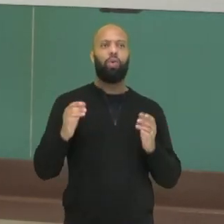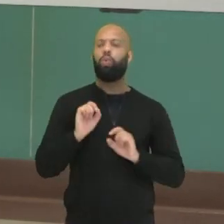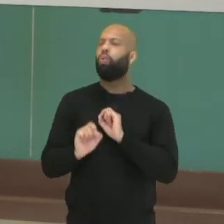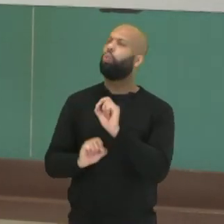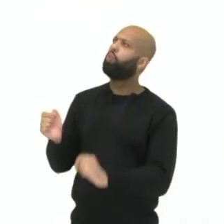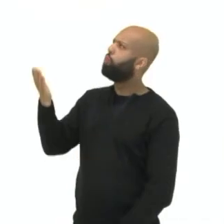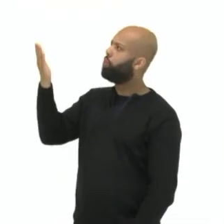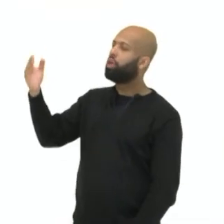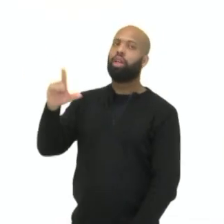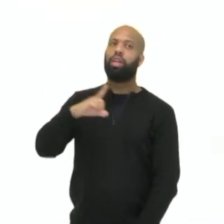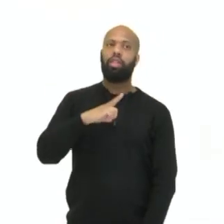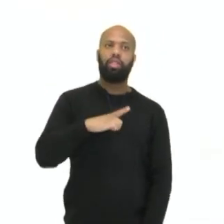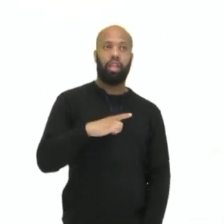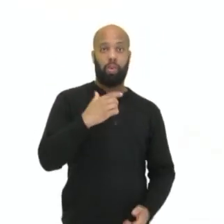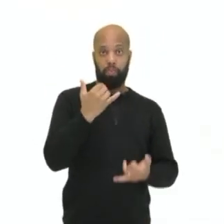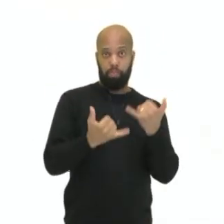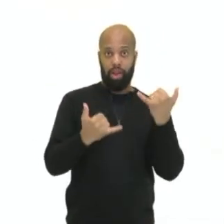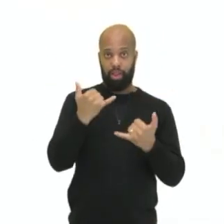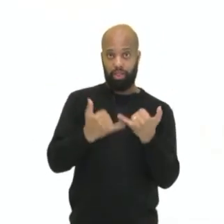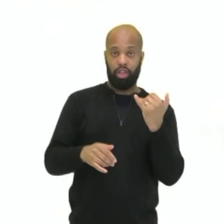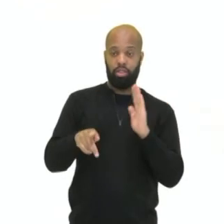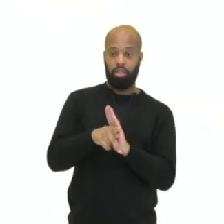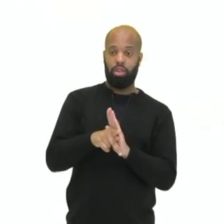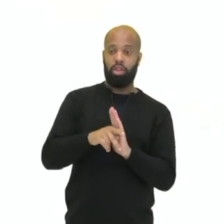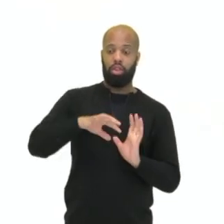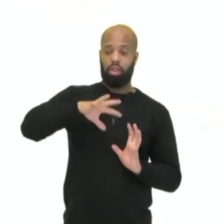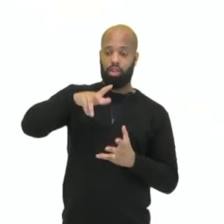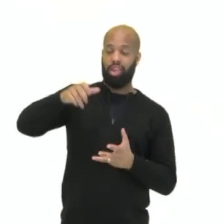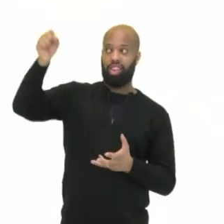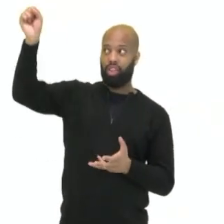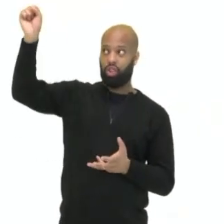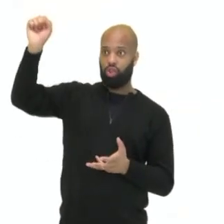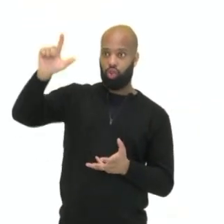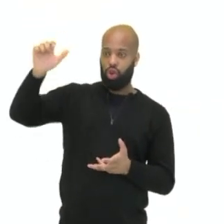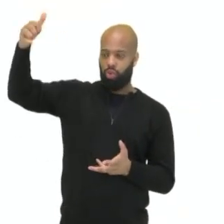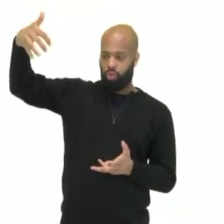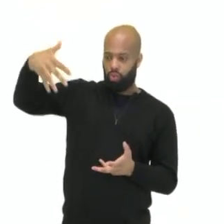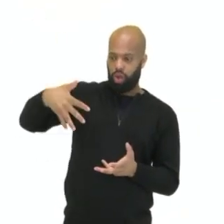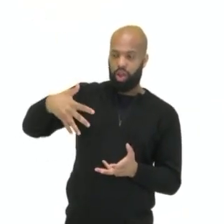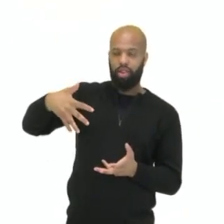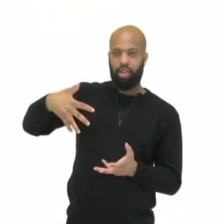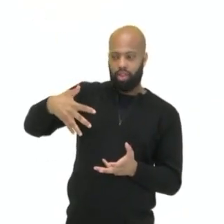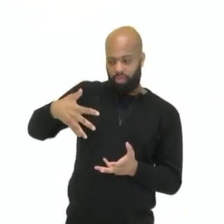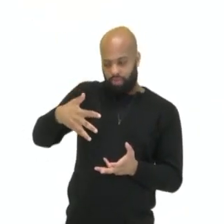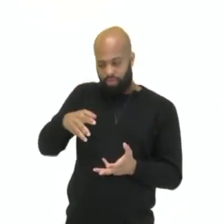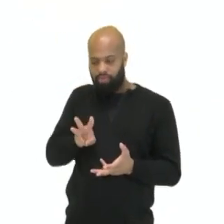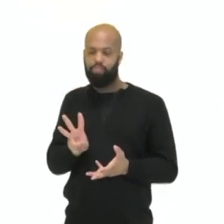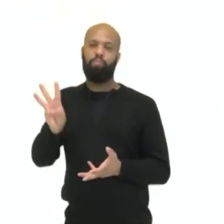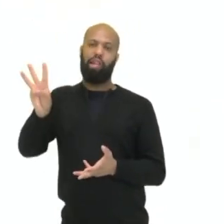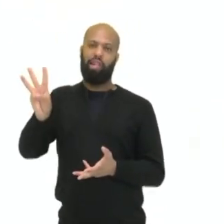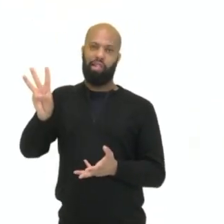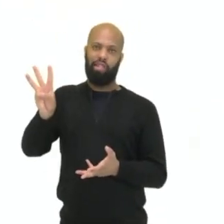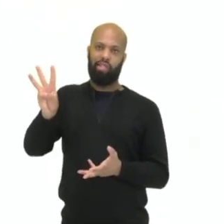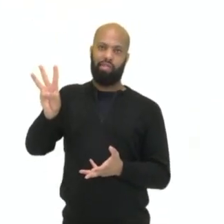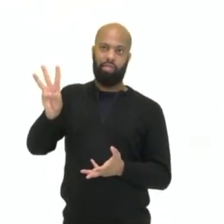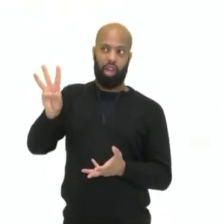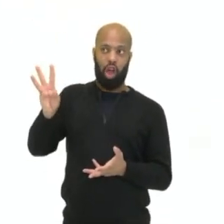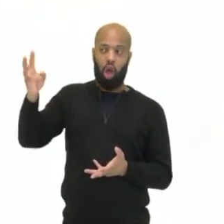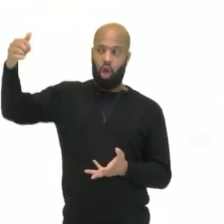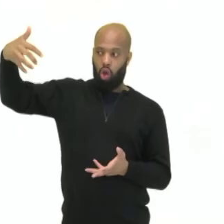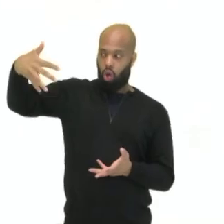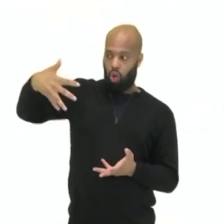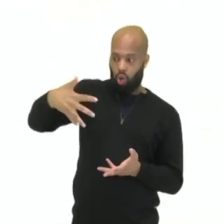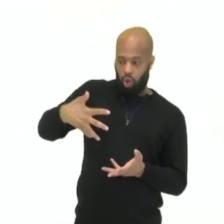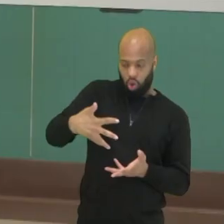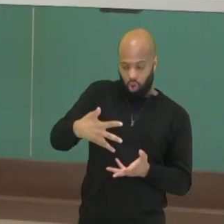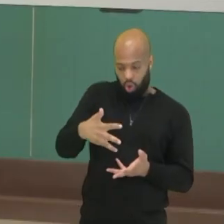uma parcela dessa radiação solar fica retida na atmosfera pelo efeito estufa, tá? Chegando aqui, que impede com que esse calor seja devolvido